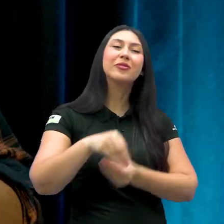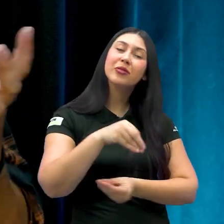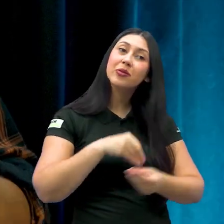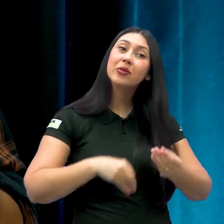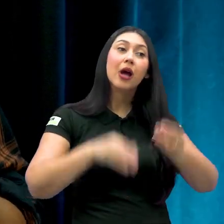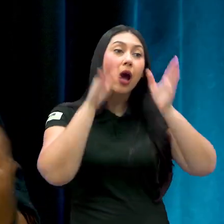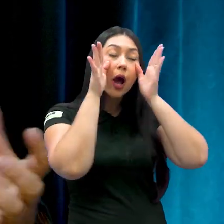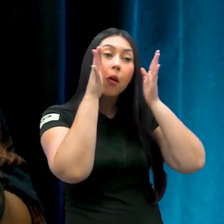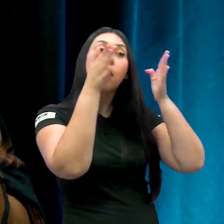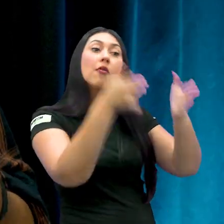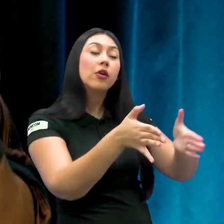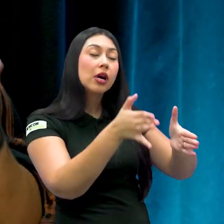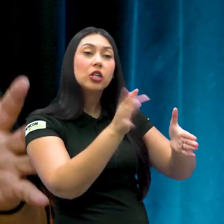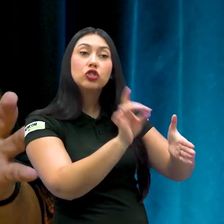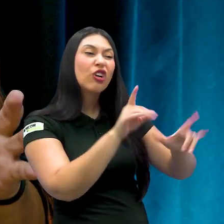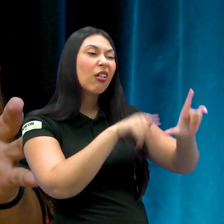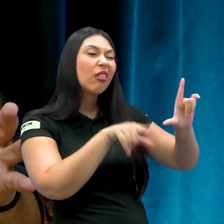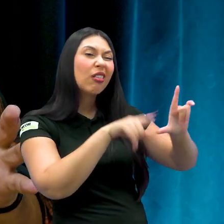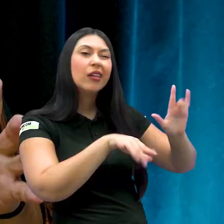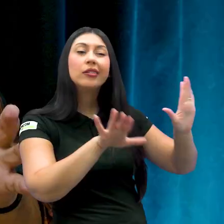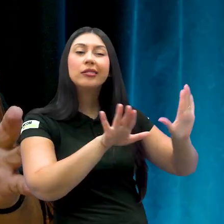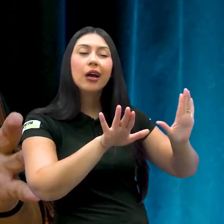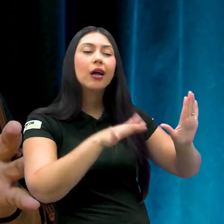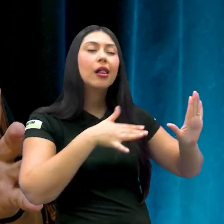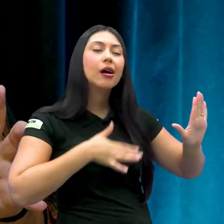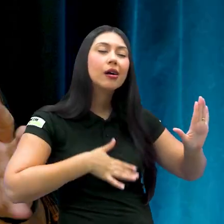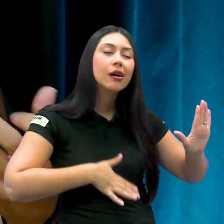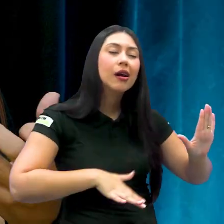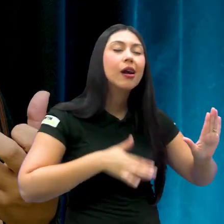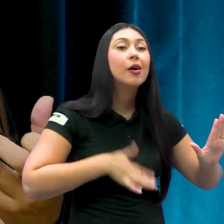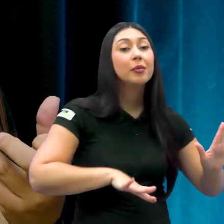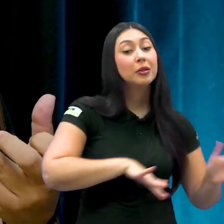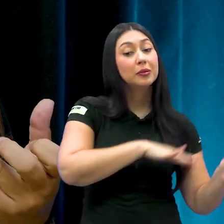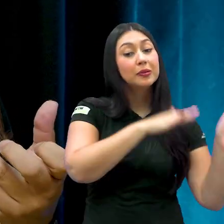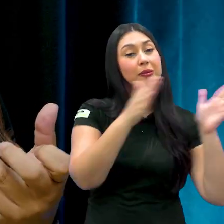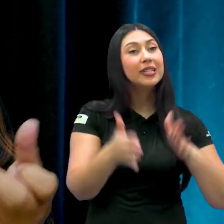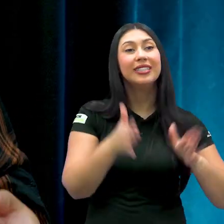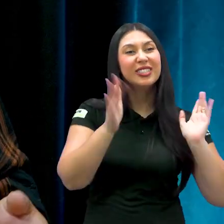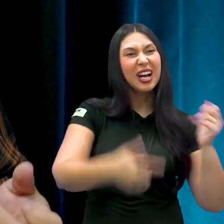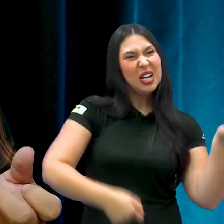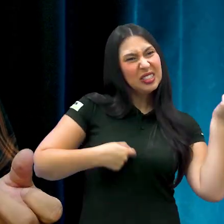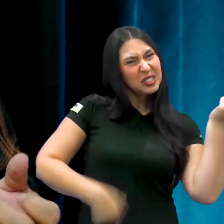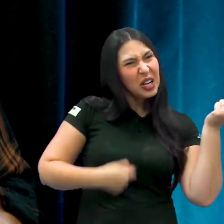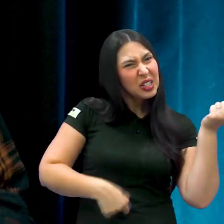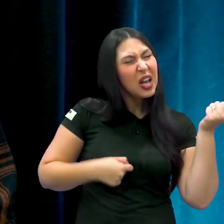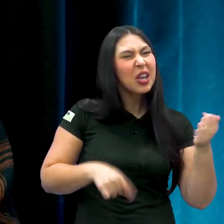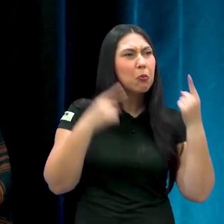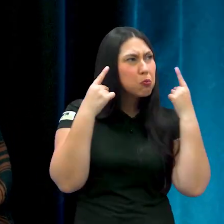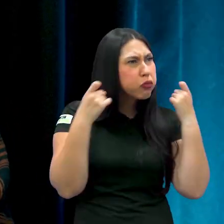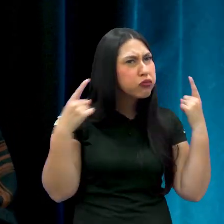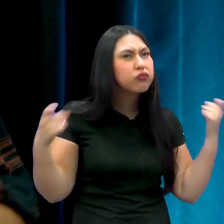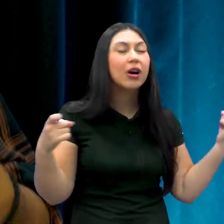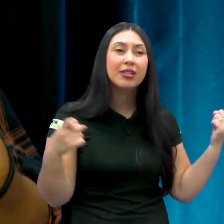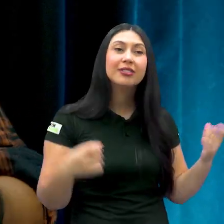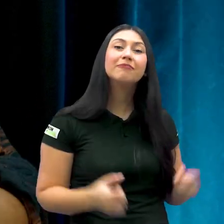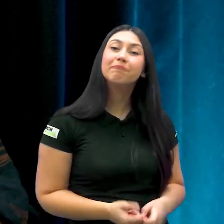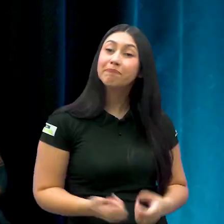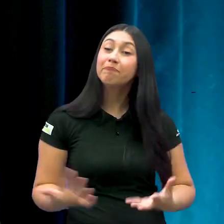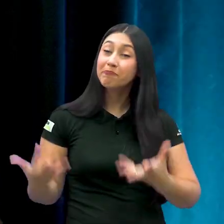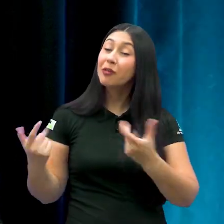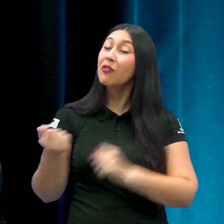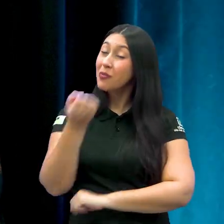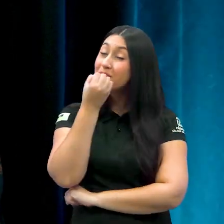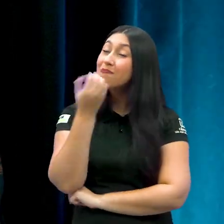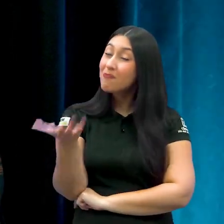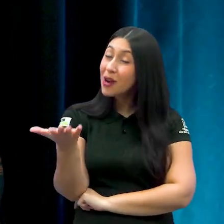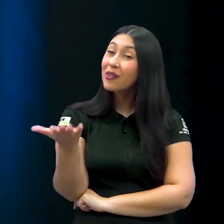consegui mesclar para focar só na letra, com um som mais calmo, só o violão e depois o barulho para